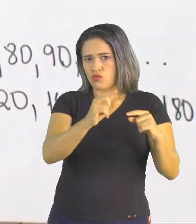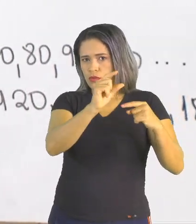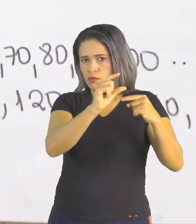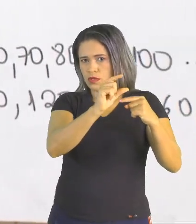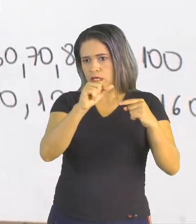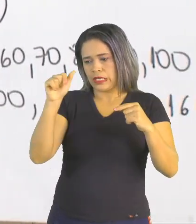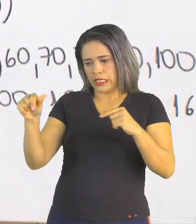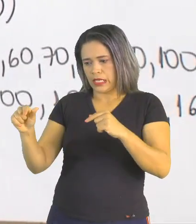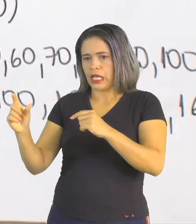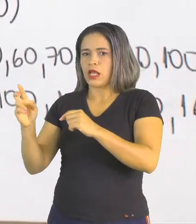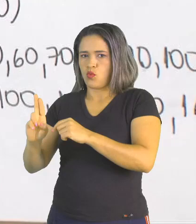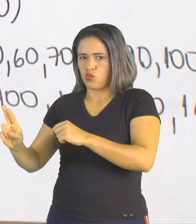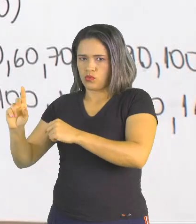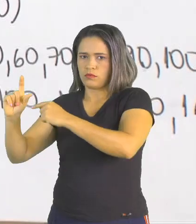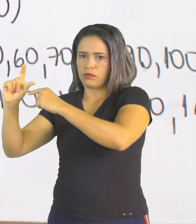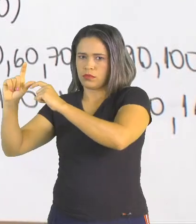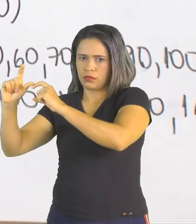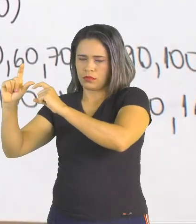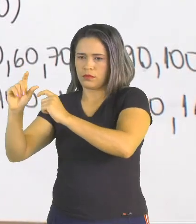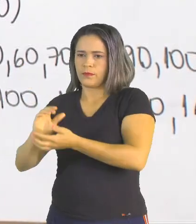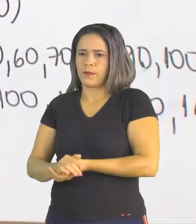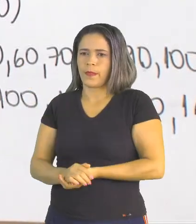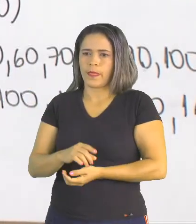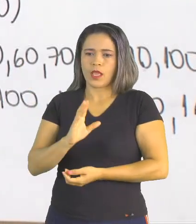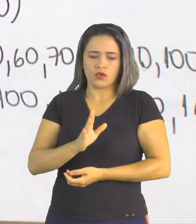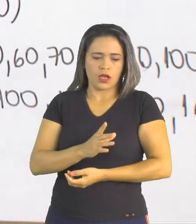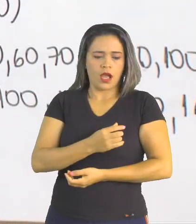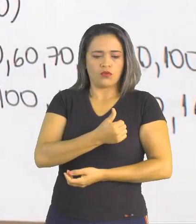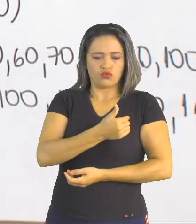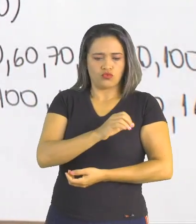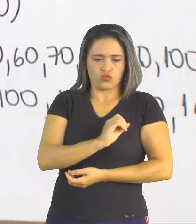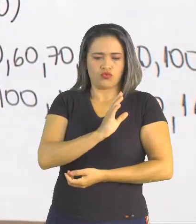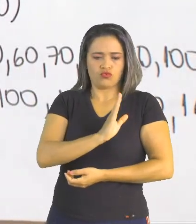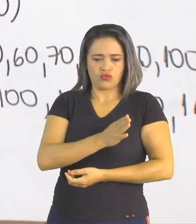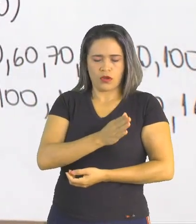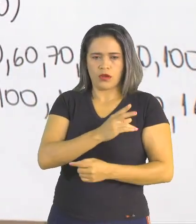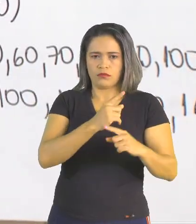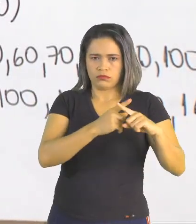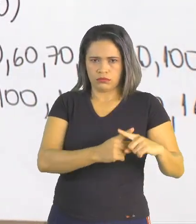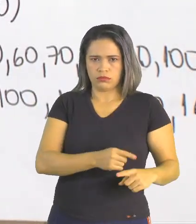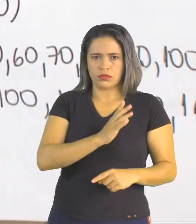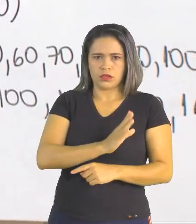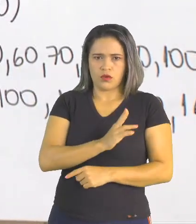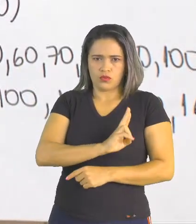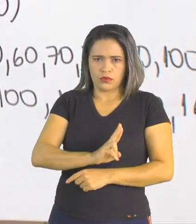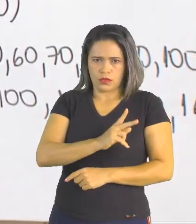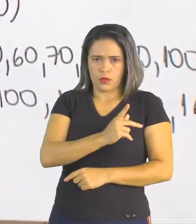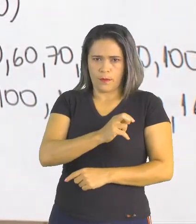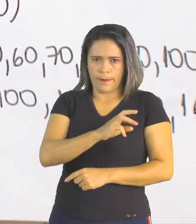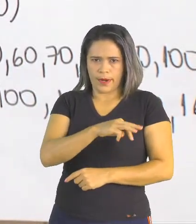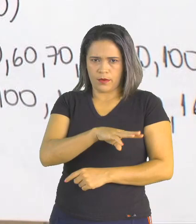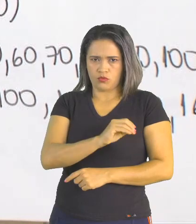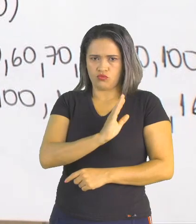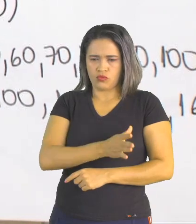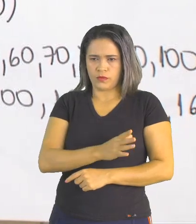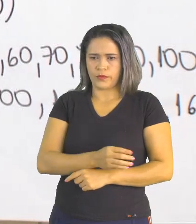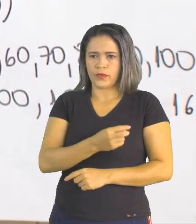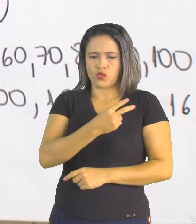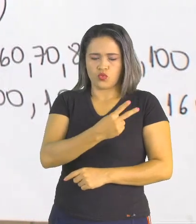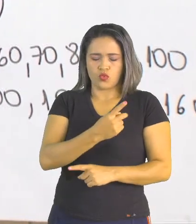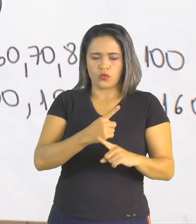número 18, fatorei o número 18, utilizando números primos. 2 vezes